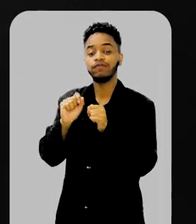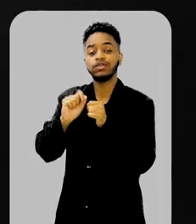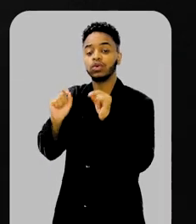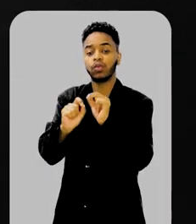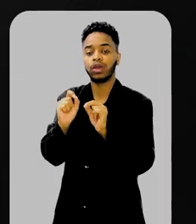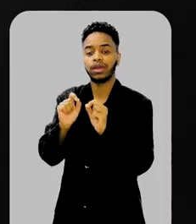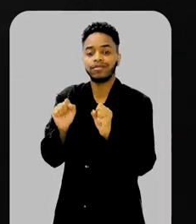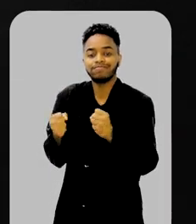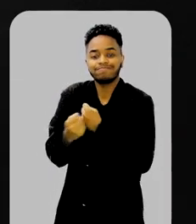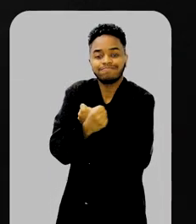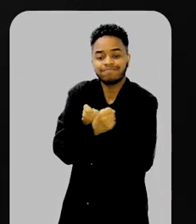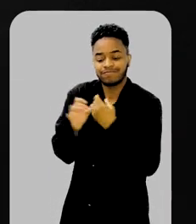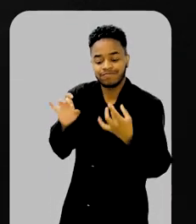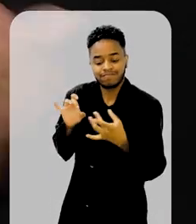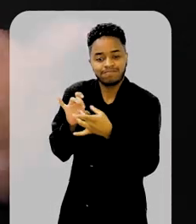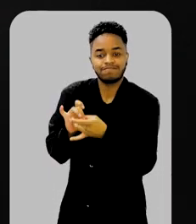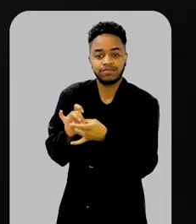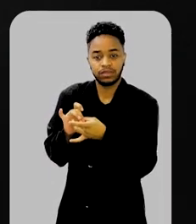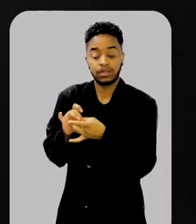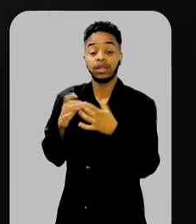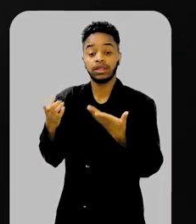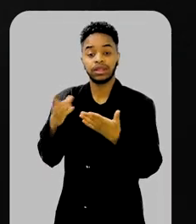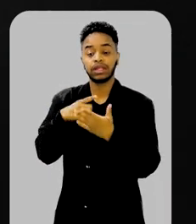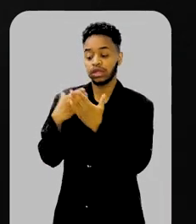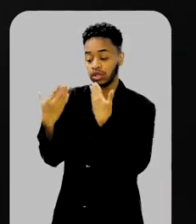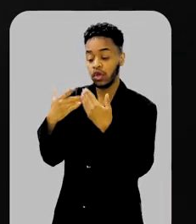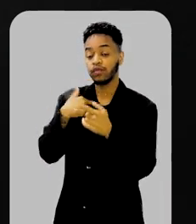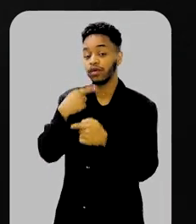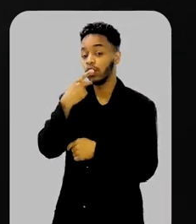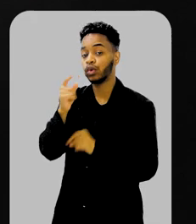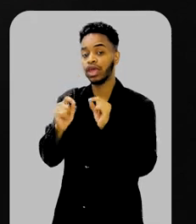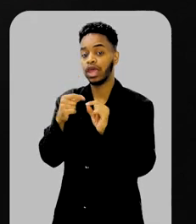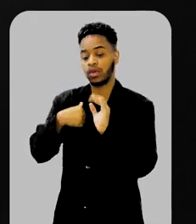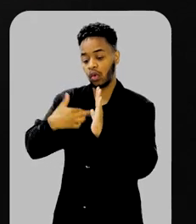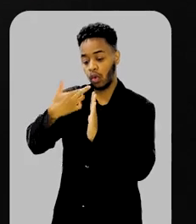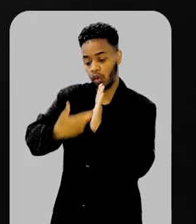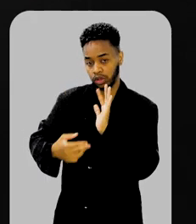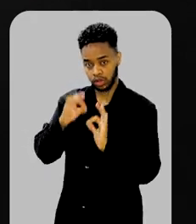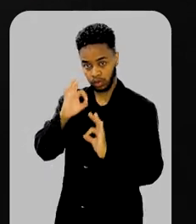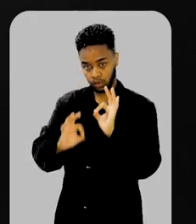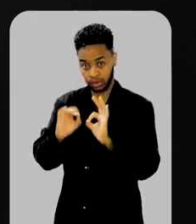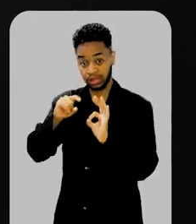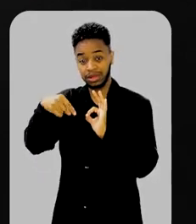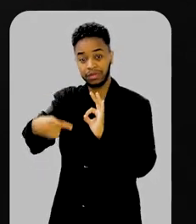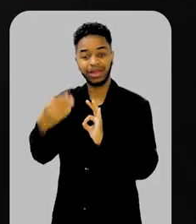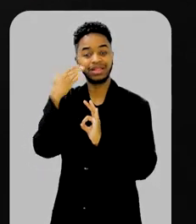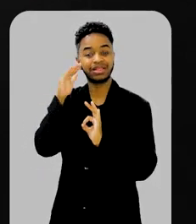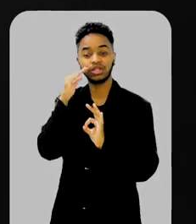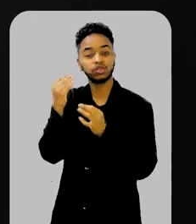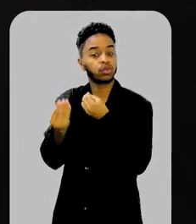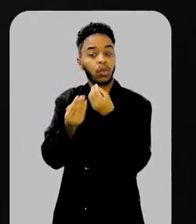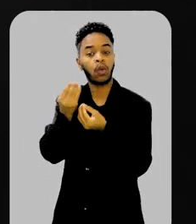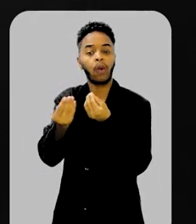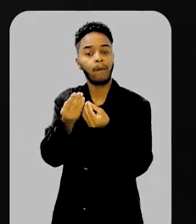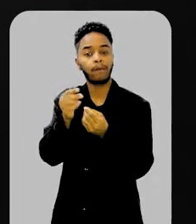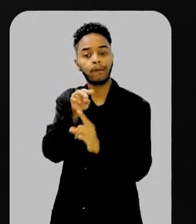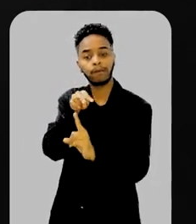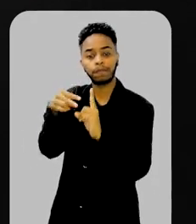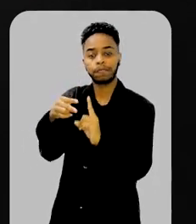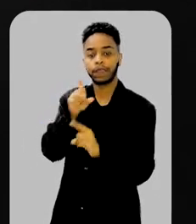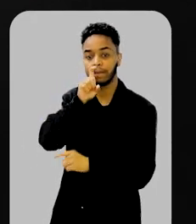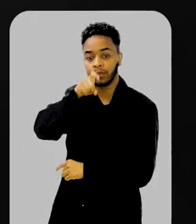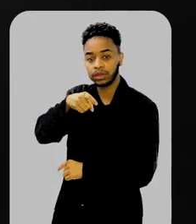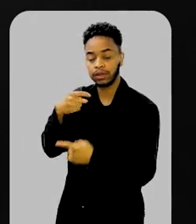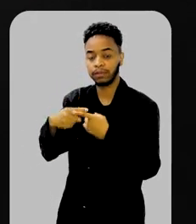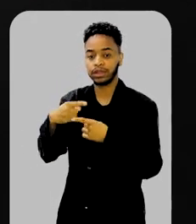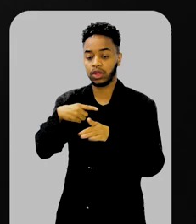abraçamos e esse diálogo eu falei para eles Olha gente eu vou montar um roteiro e a partir disso a gente entende o olhar de Portela porque